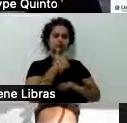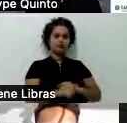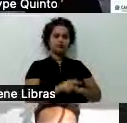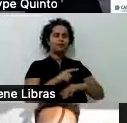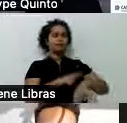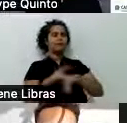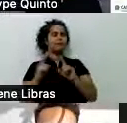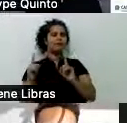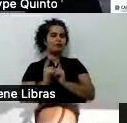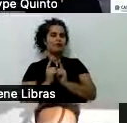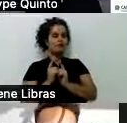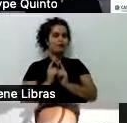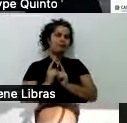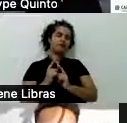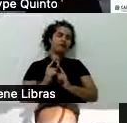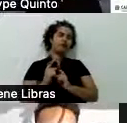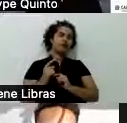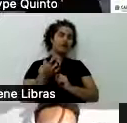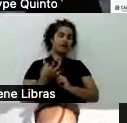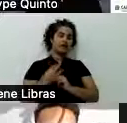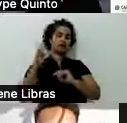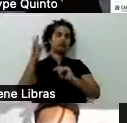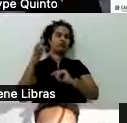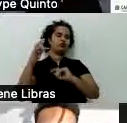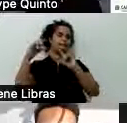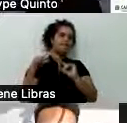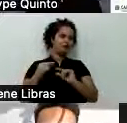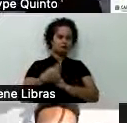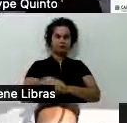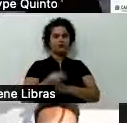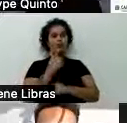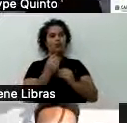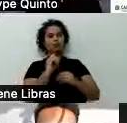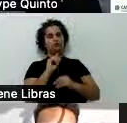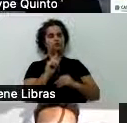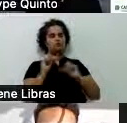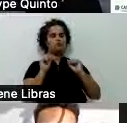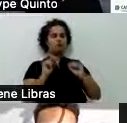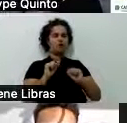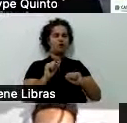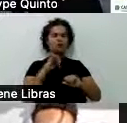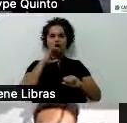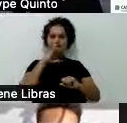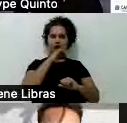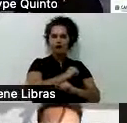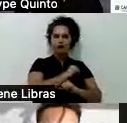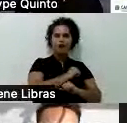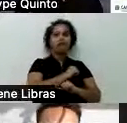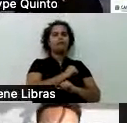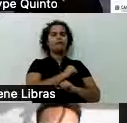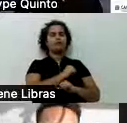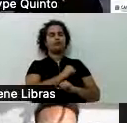geral de baixa tecnologia, pode ser uma ação de baixo para cima, muito rápida, ela é pequena, mas